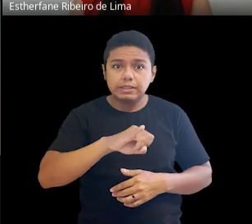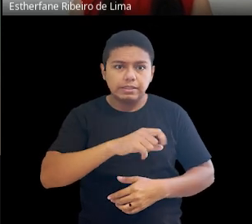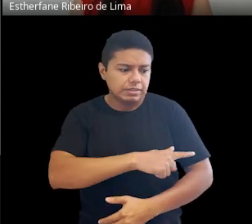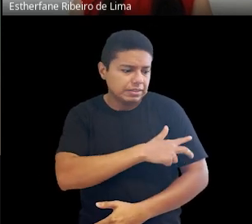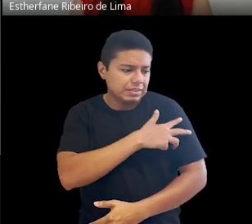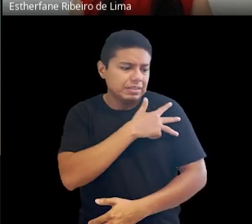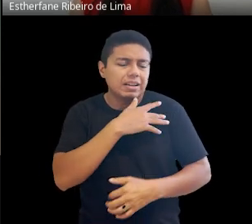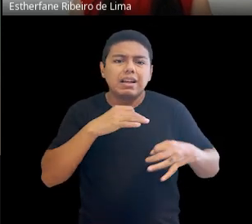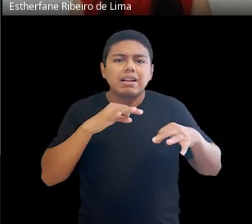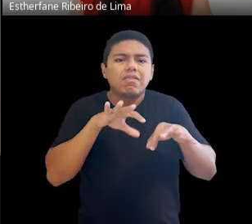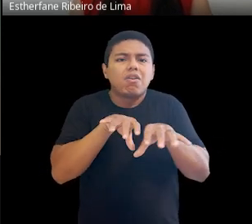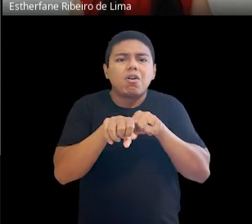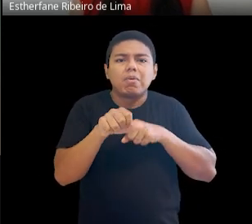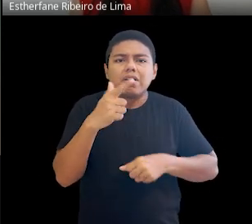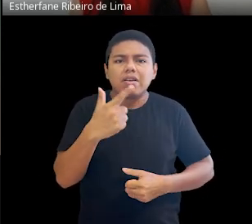elas